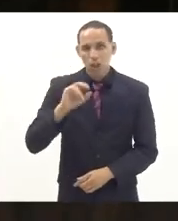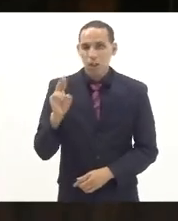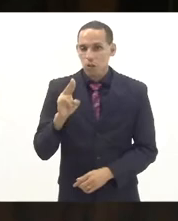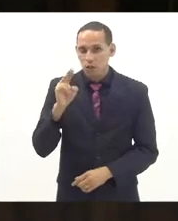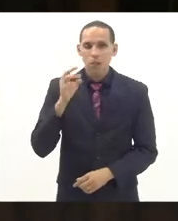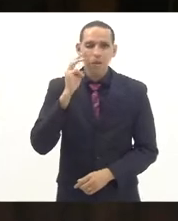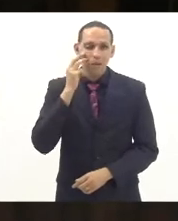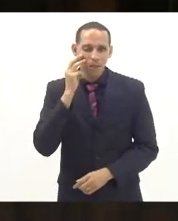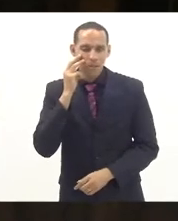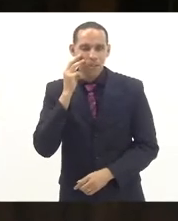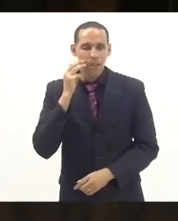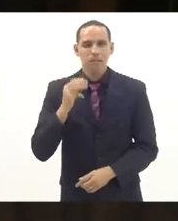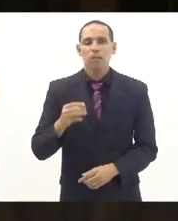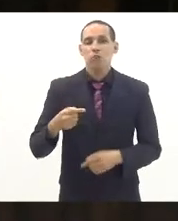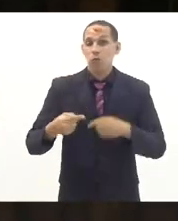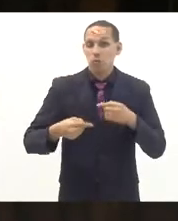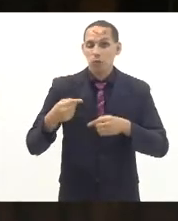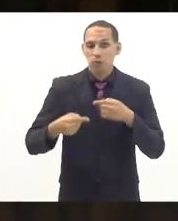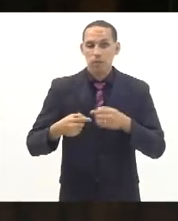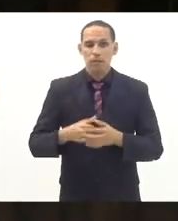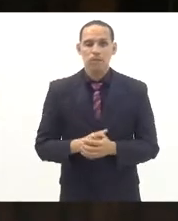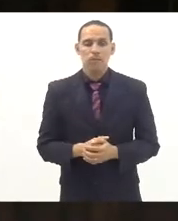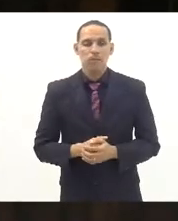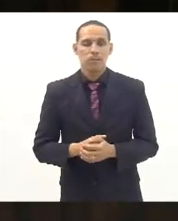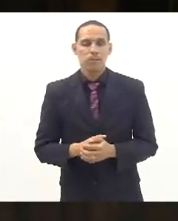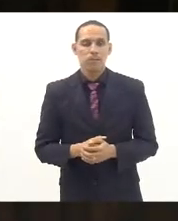Paulo em discussão